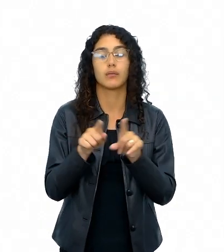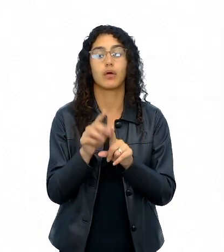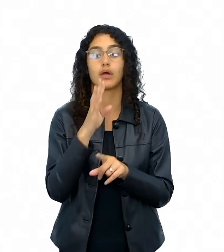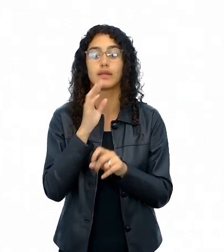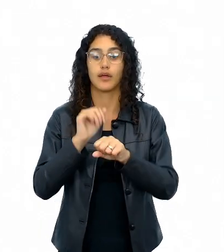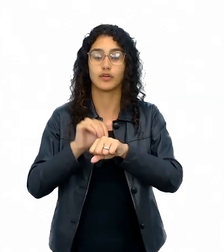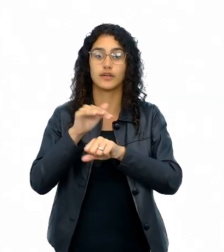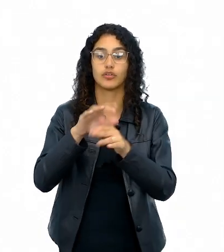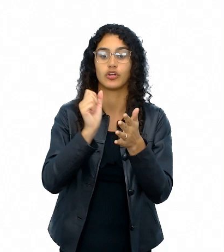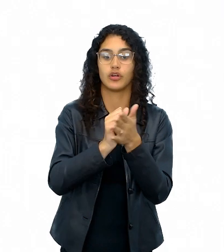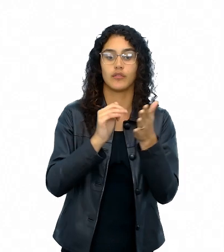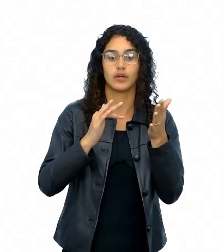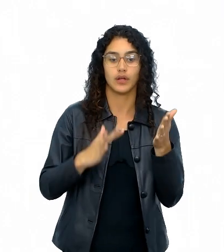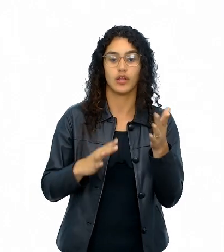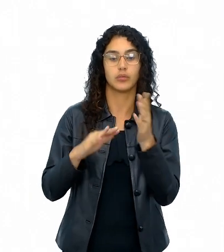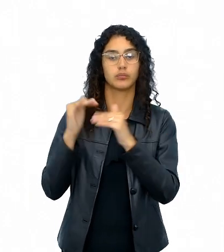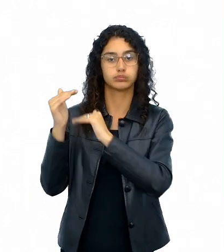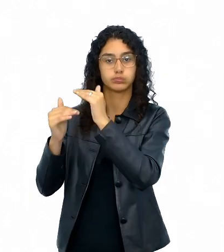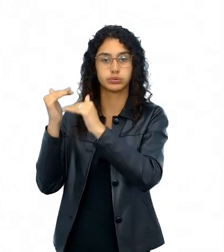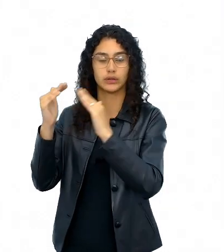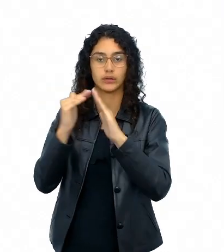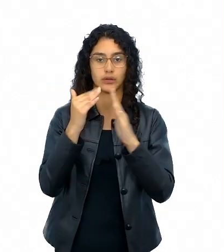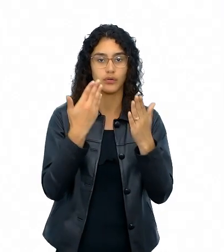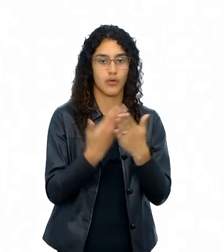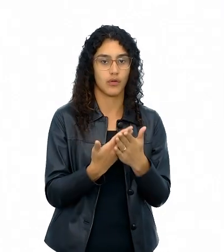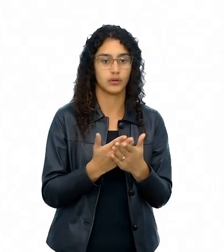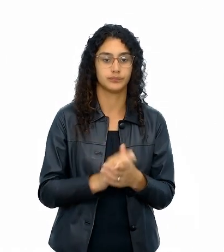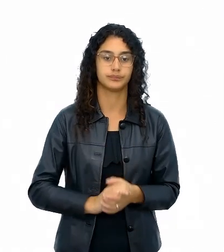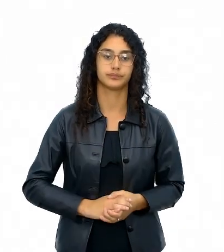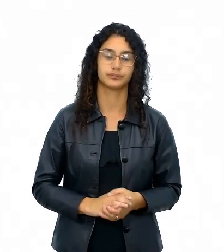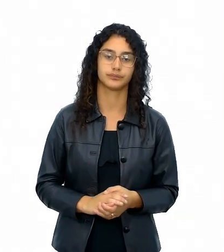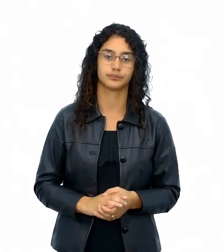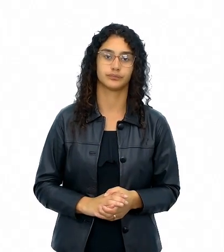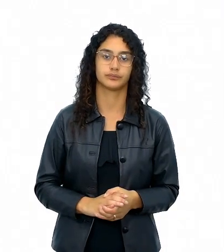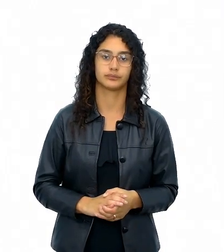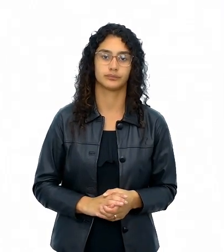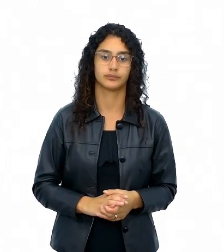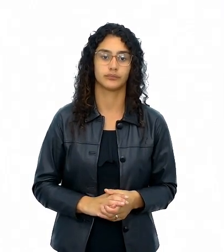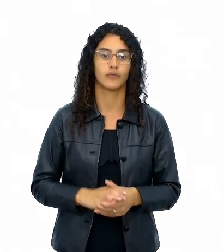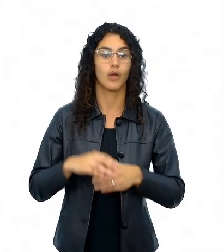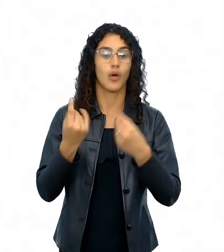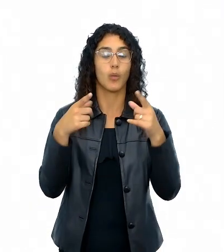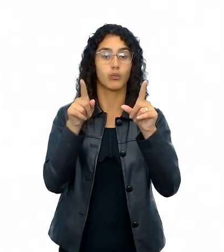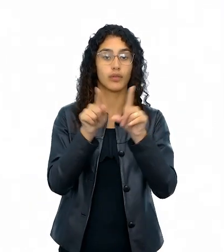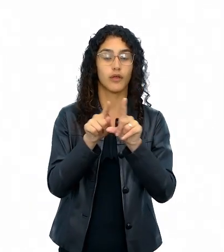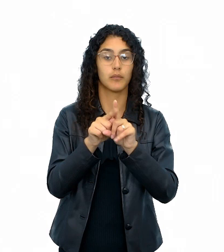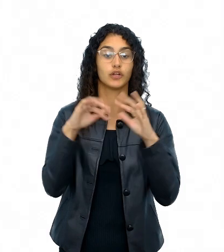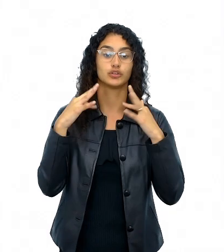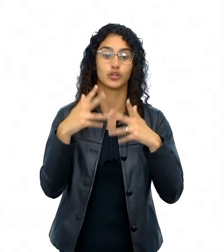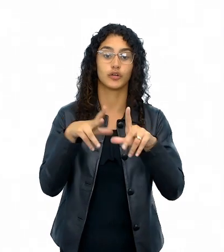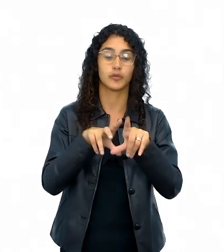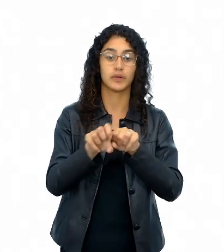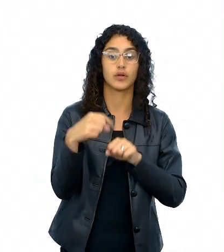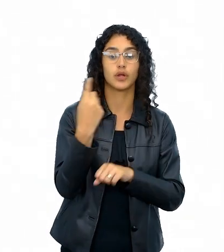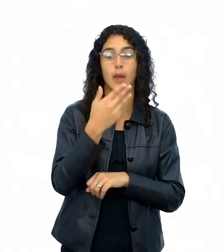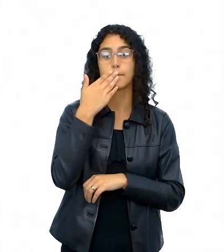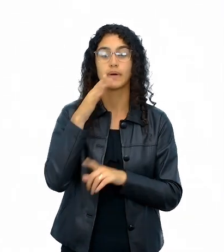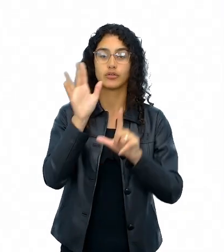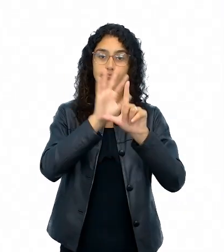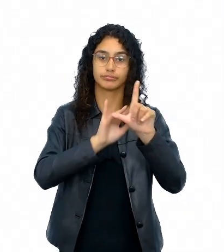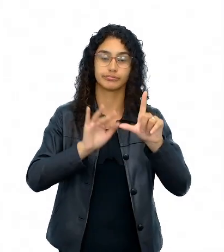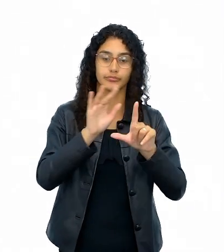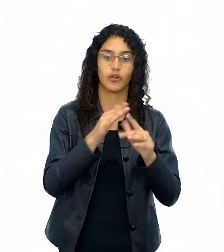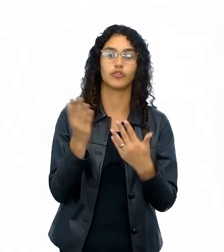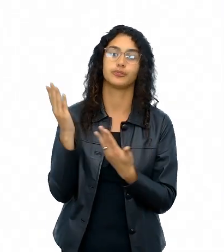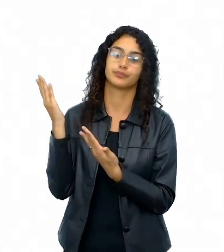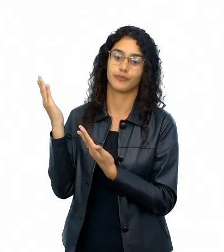as sugestões de atividades para o desdobramento das escolas, tá bem? Como também em toda a formação, a gente traz o QR Code